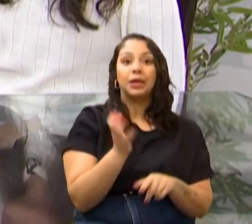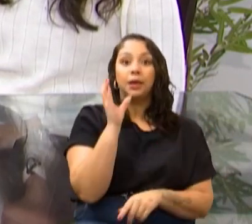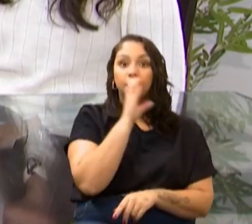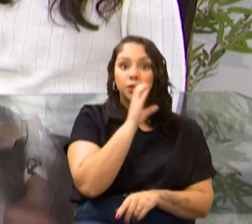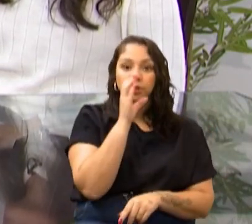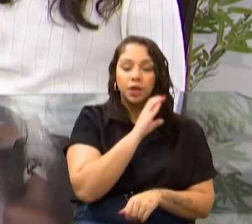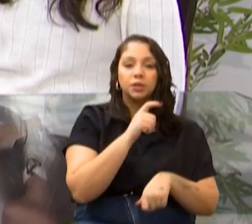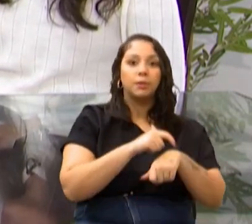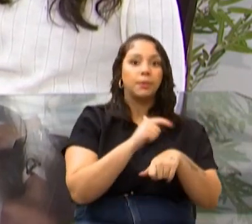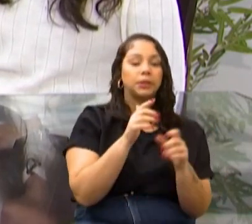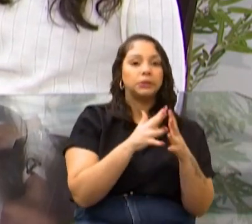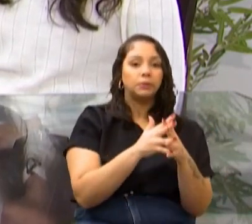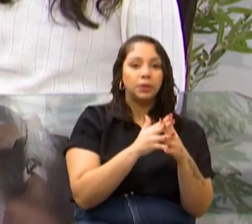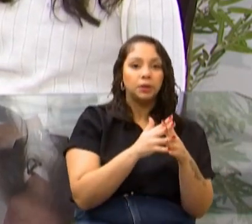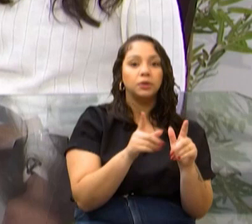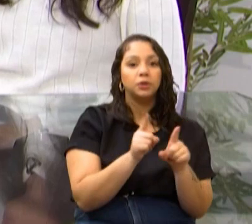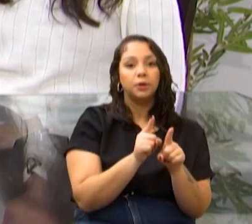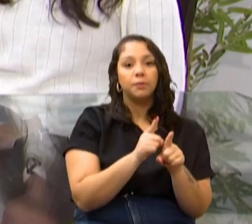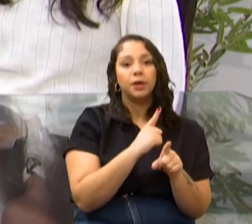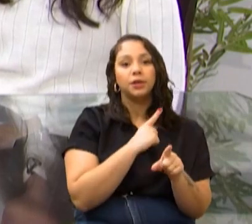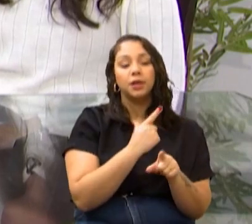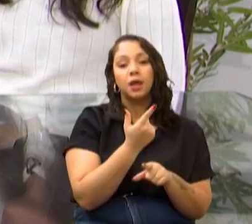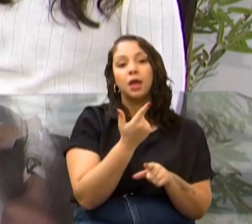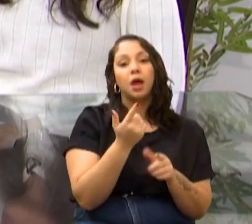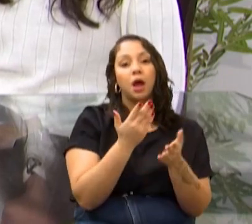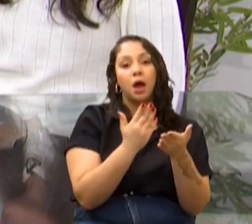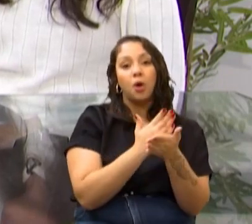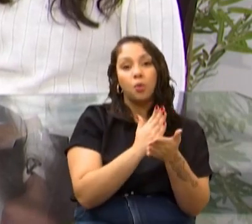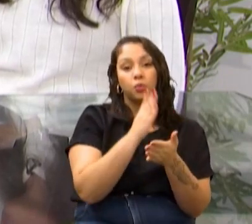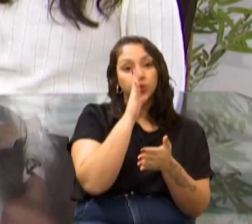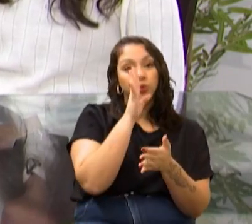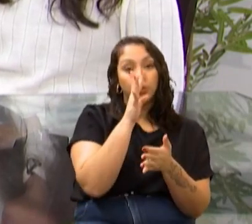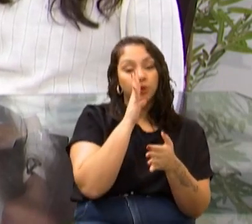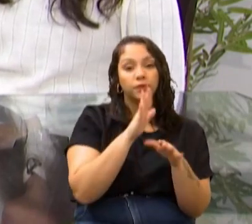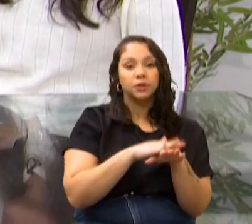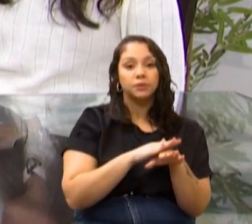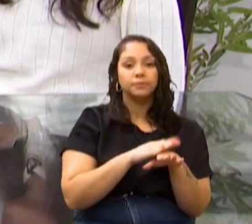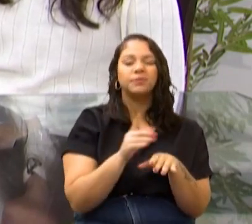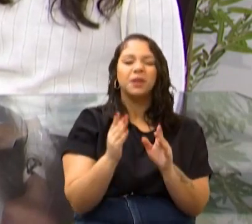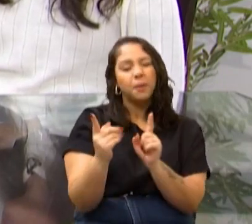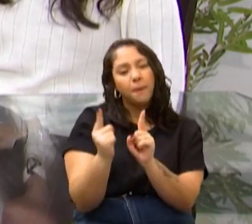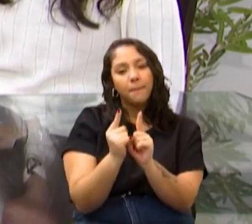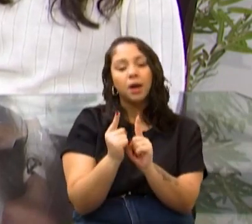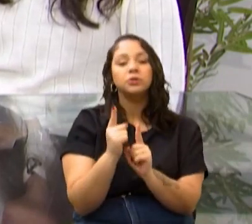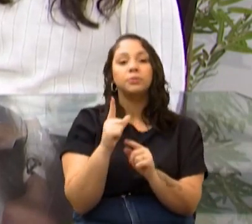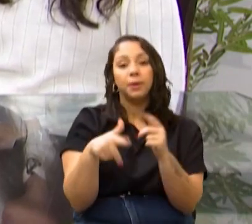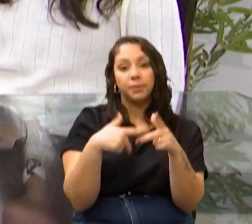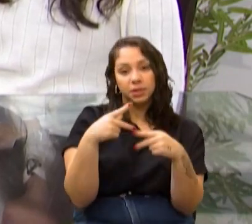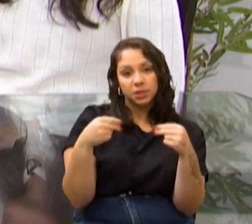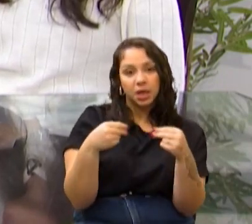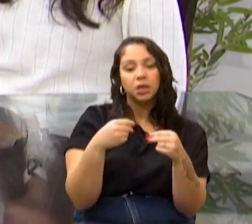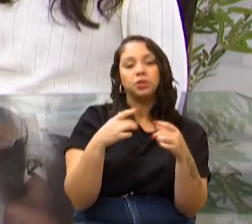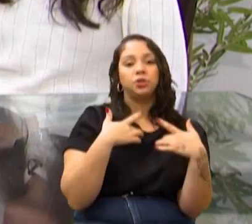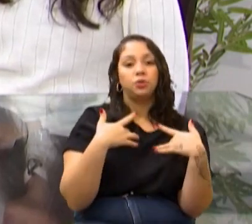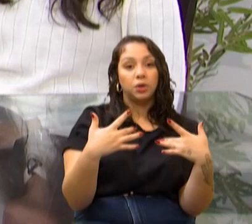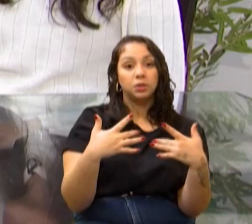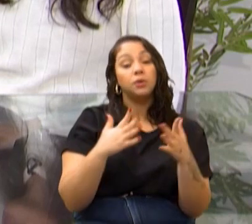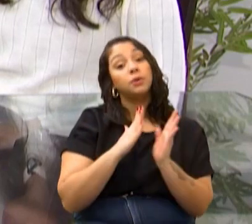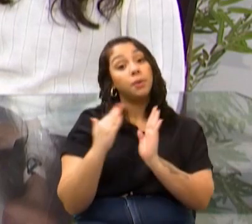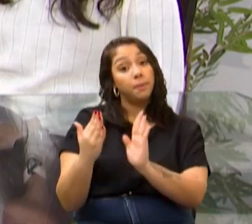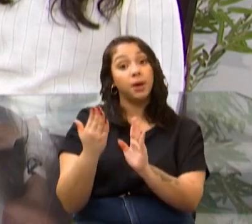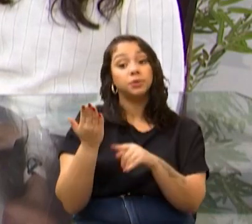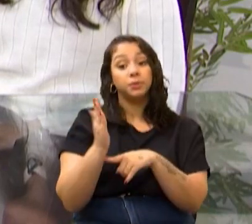as intempéries, para os momentos complicados ou até para realizar os pequenos sonhos, uma parte para presente, para doação e